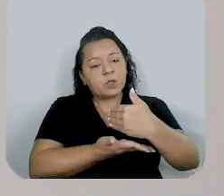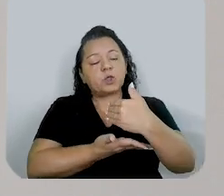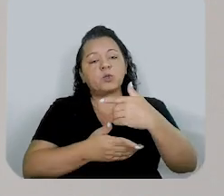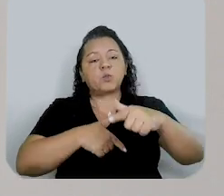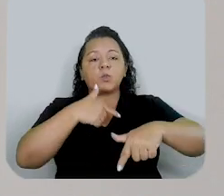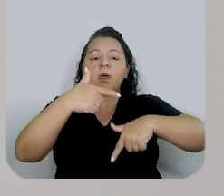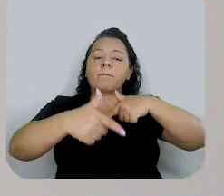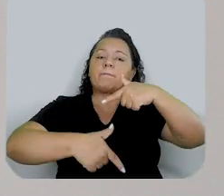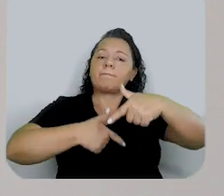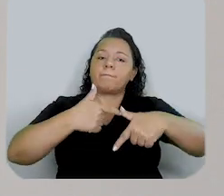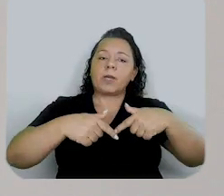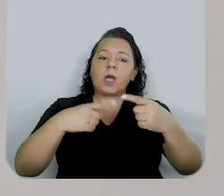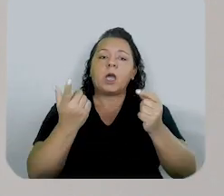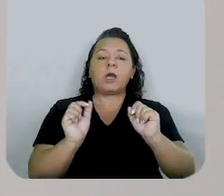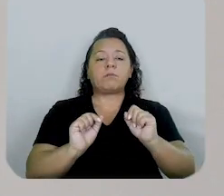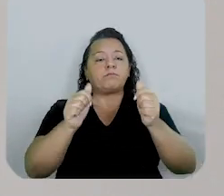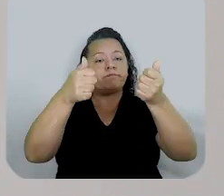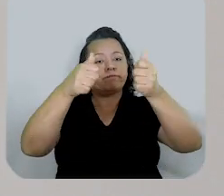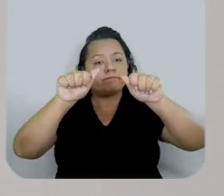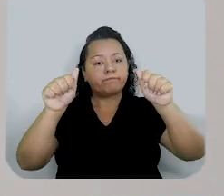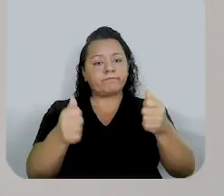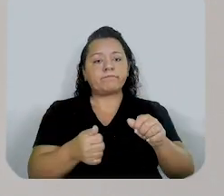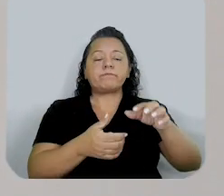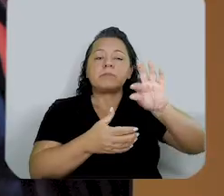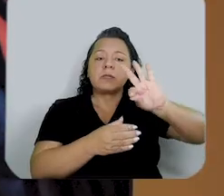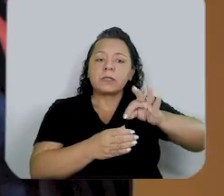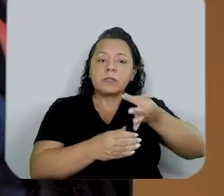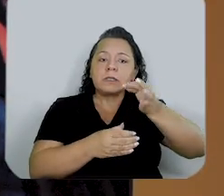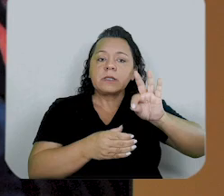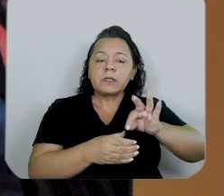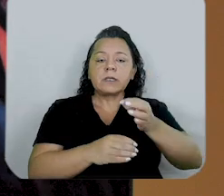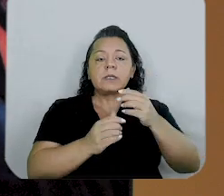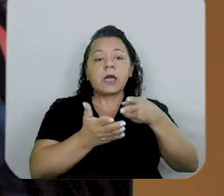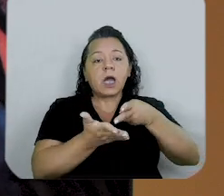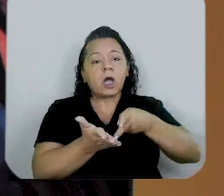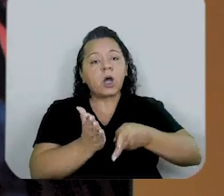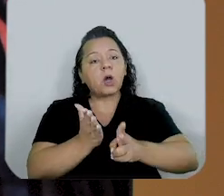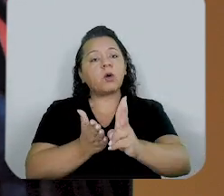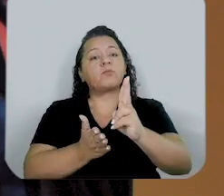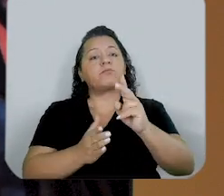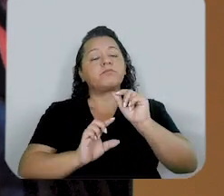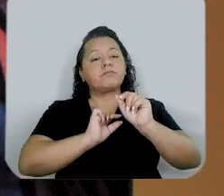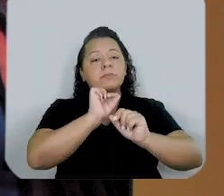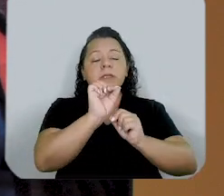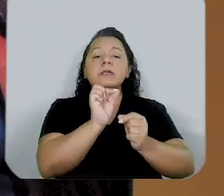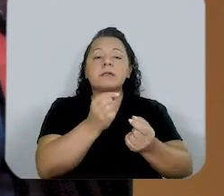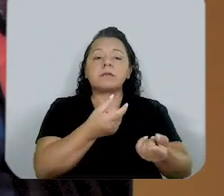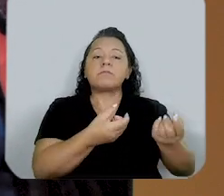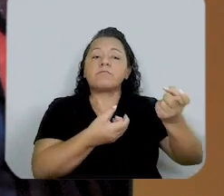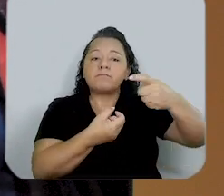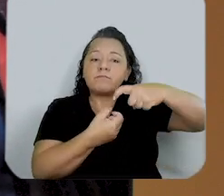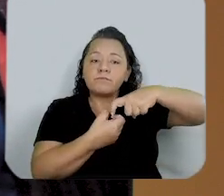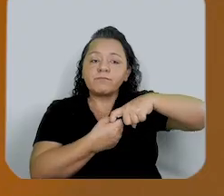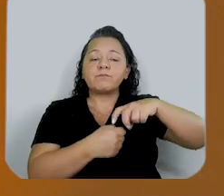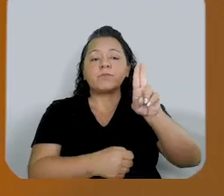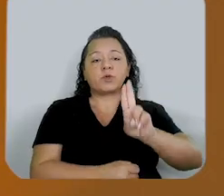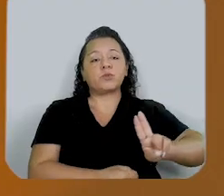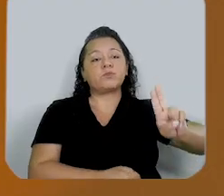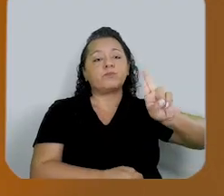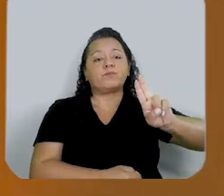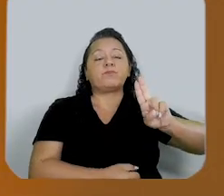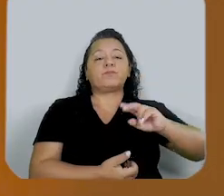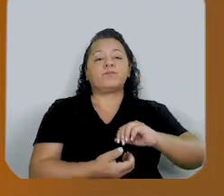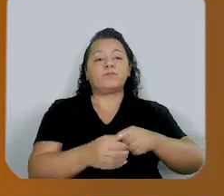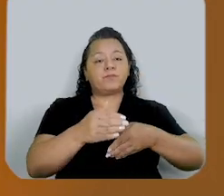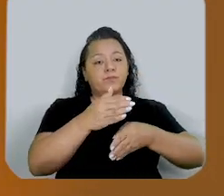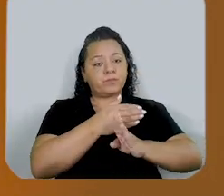artesanato e deu continuidade ingressando na universidade.